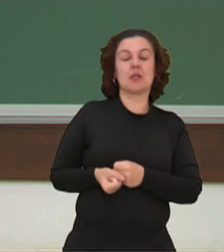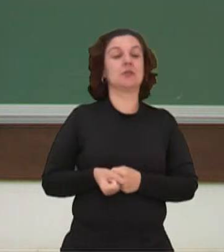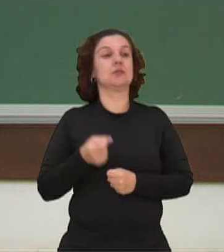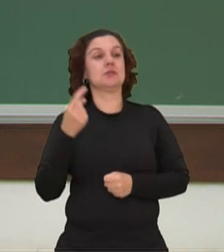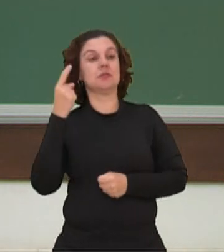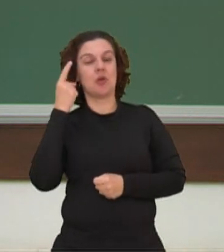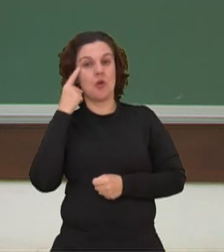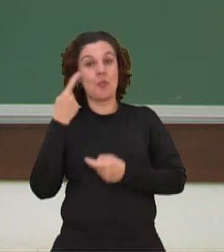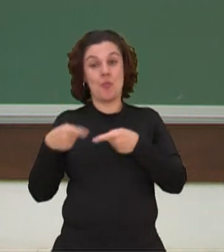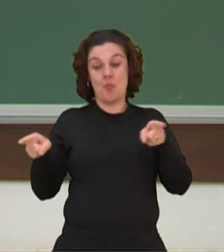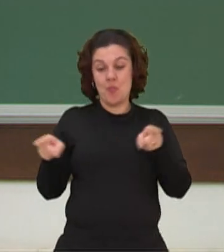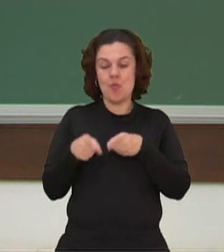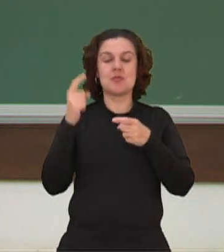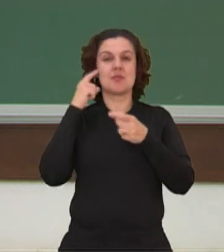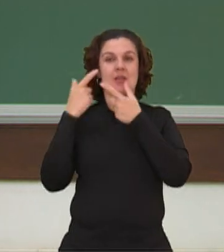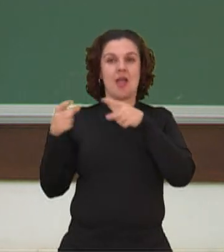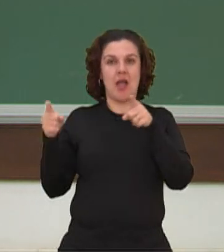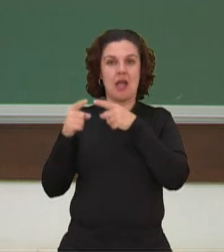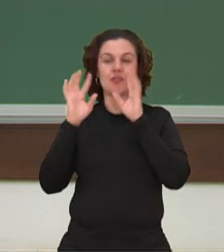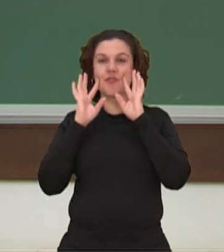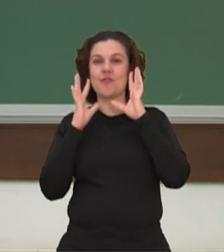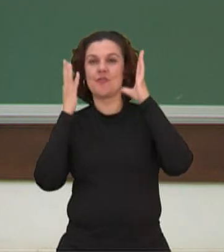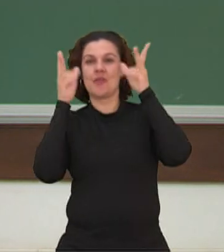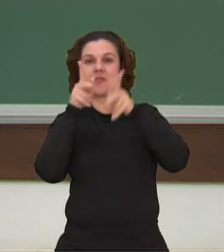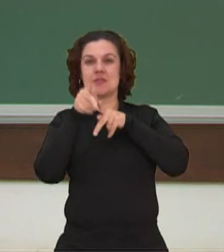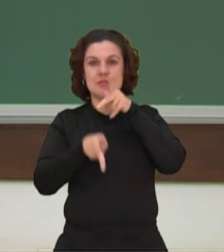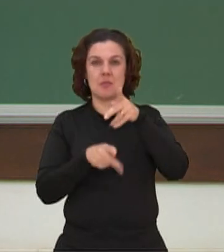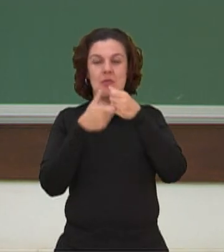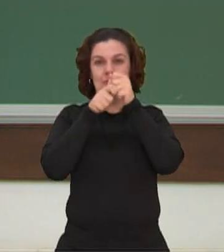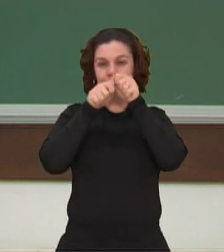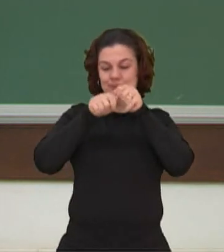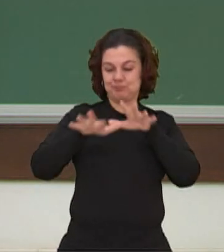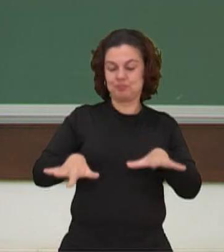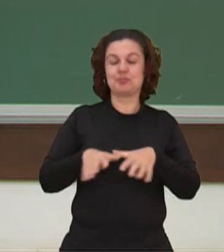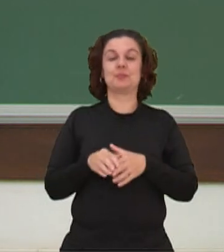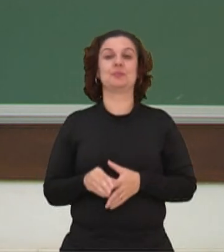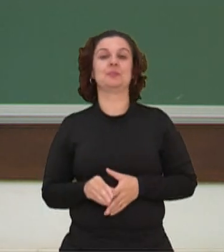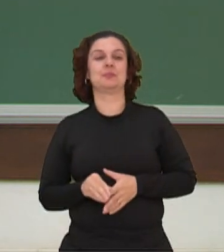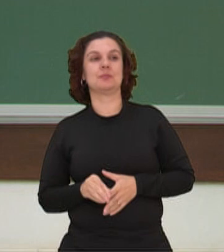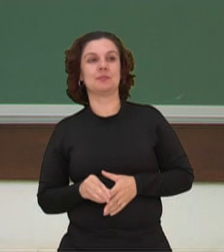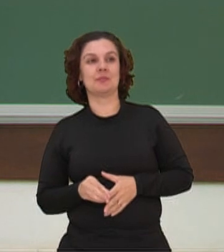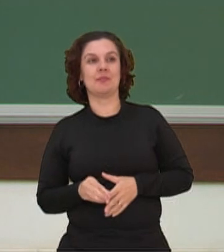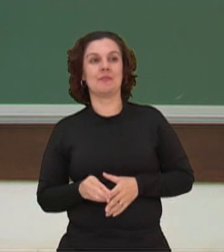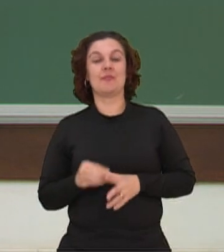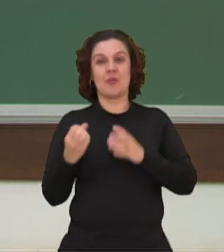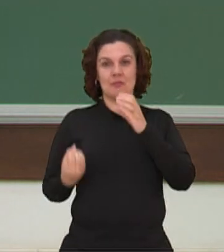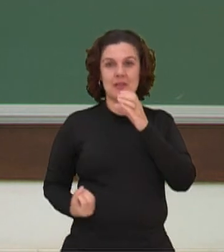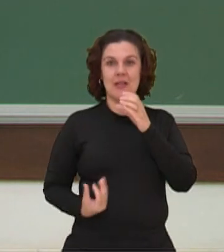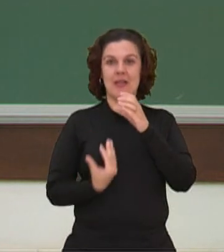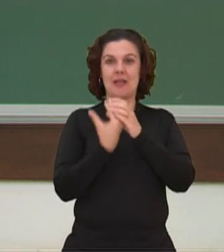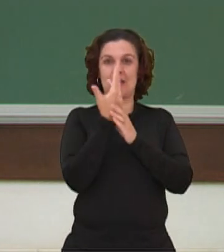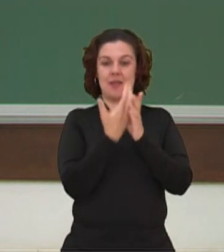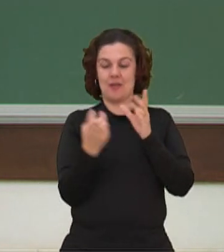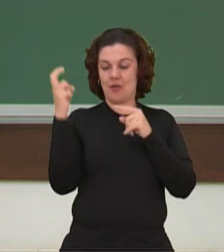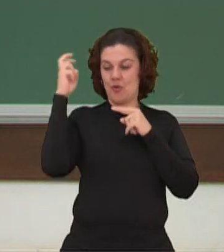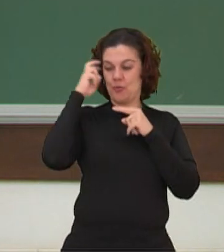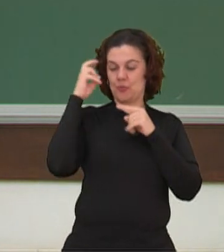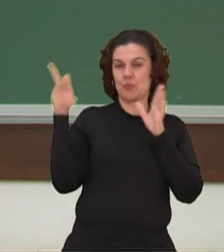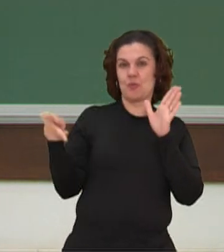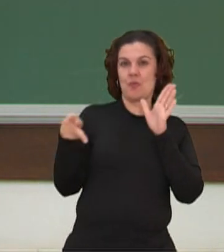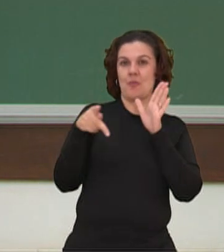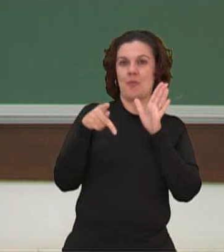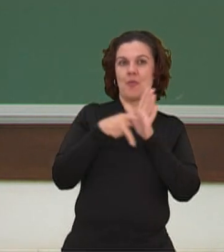rádio, ritmos musicais e festas populares muito valorizados. A ideia de criar uma cultura